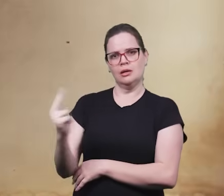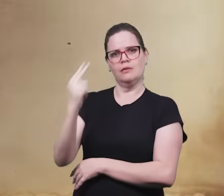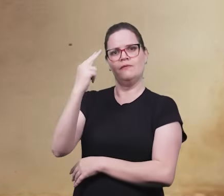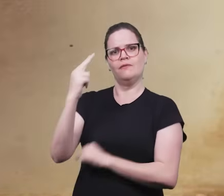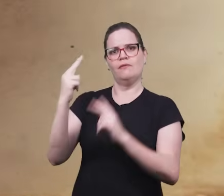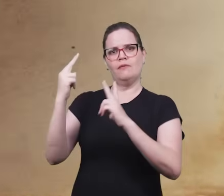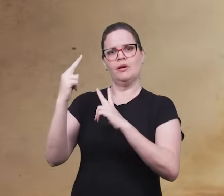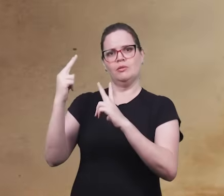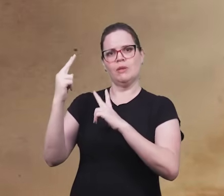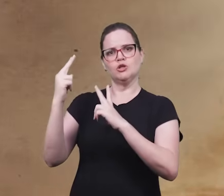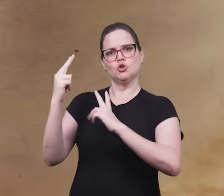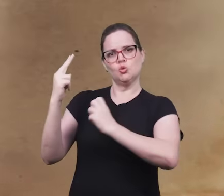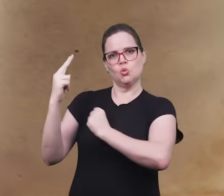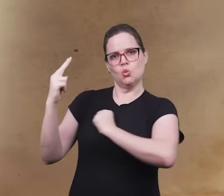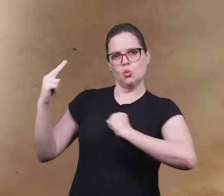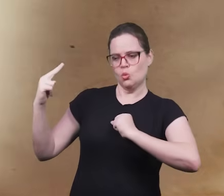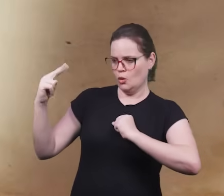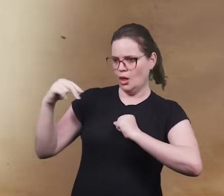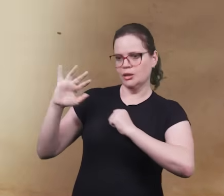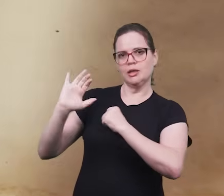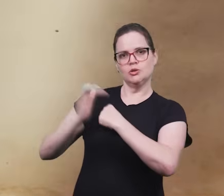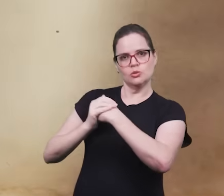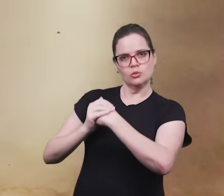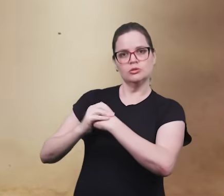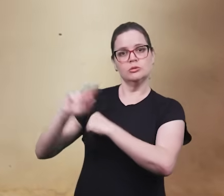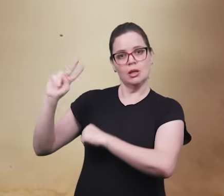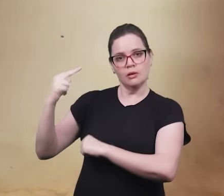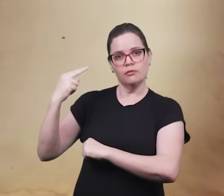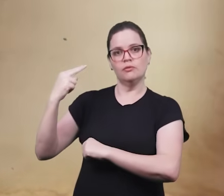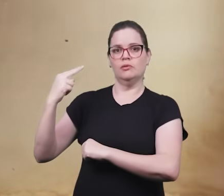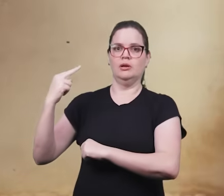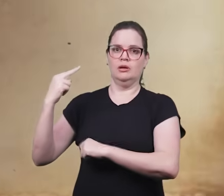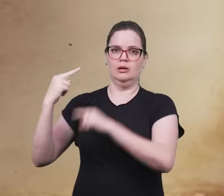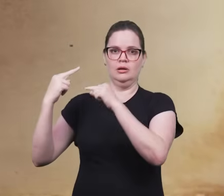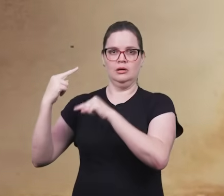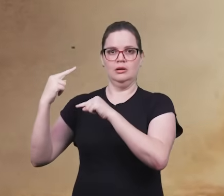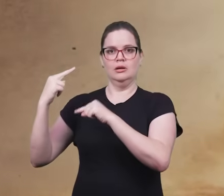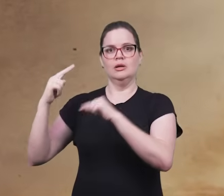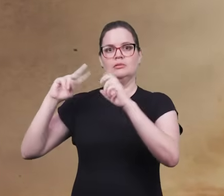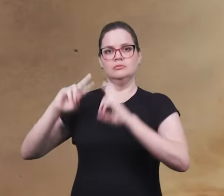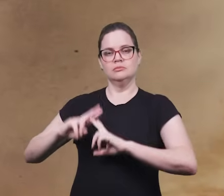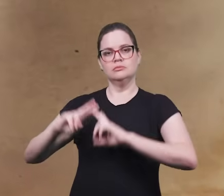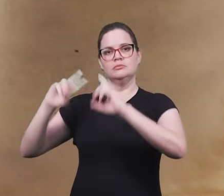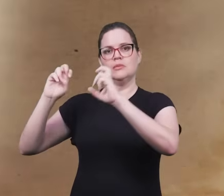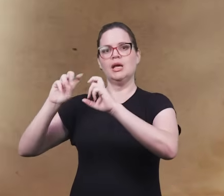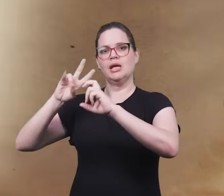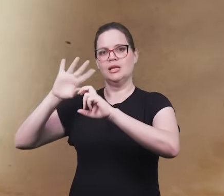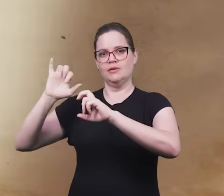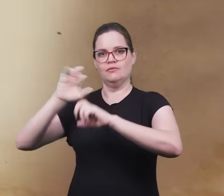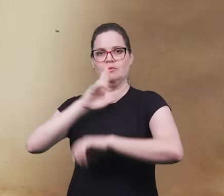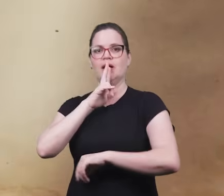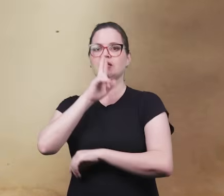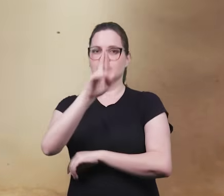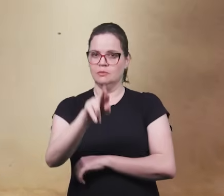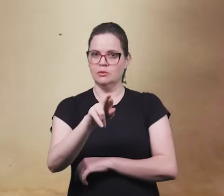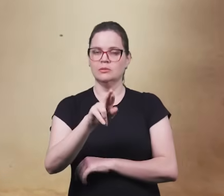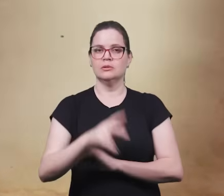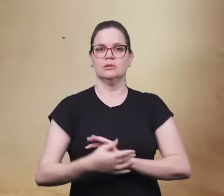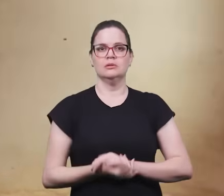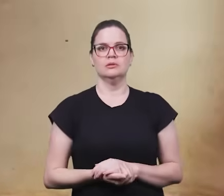o que está oculto, e teu pai, que vê o que está oculto, te